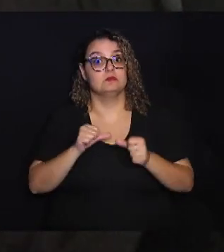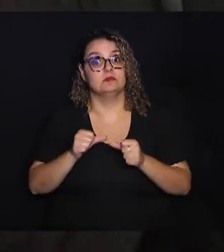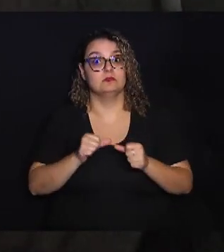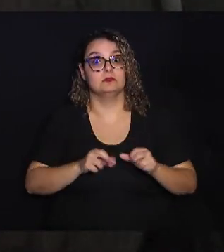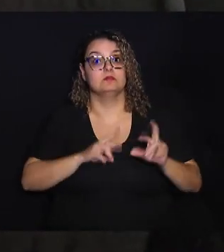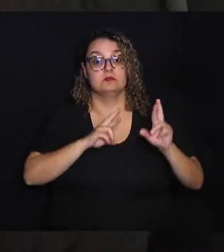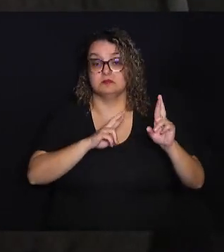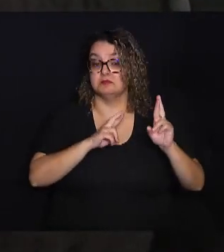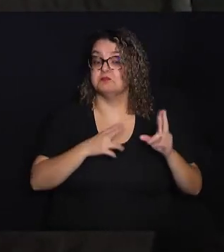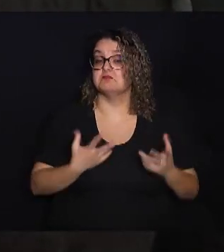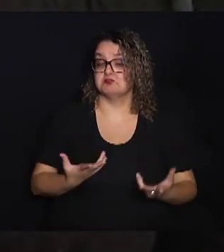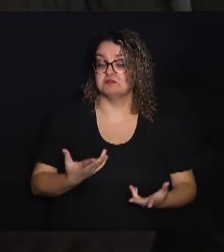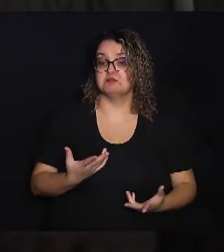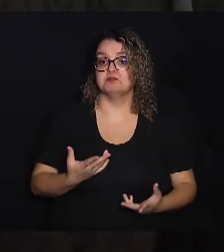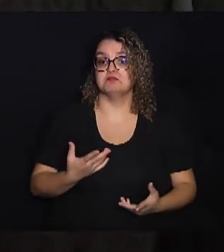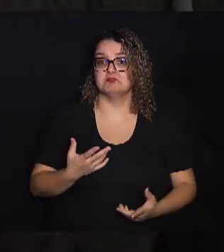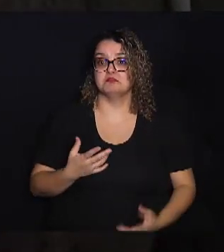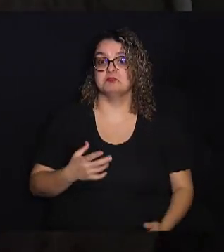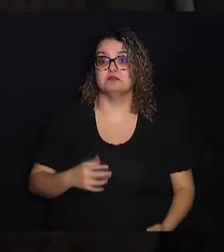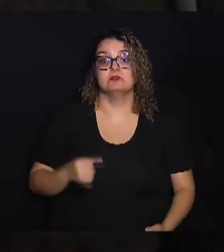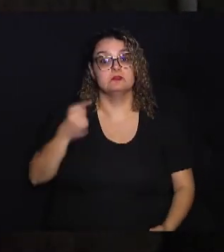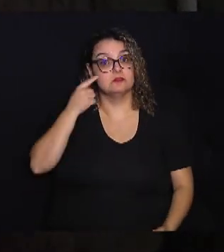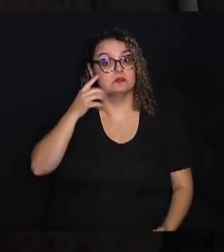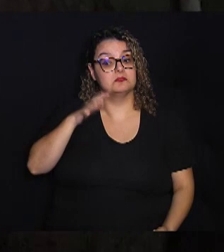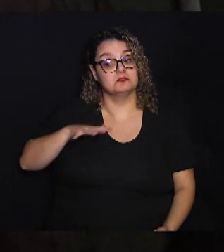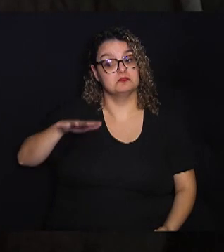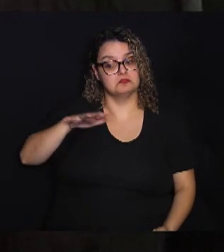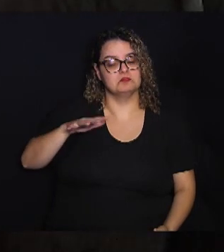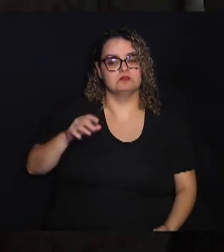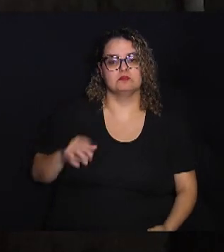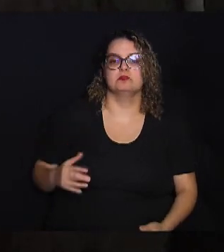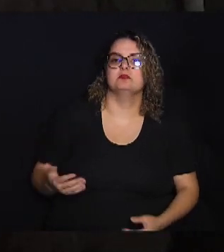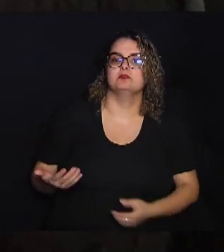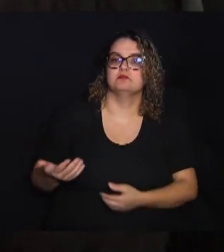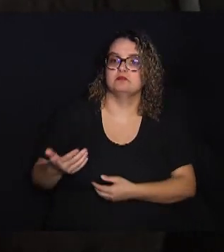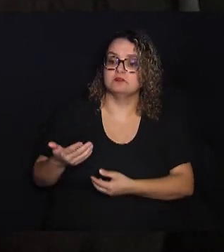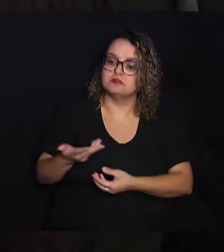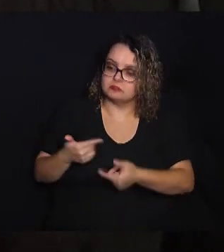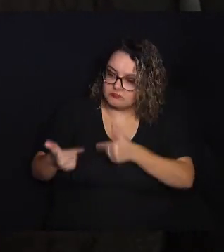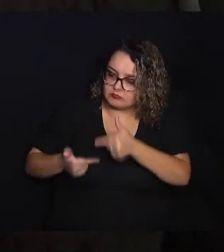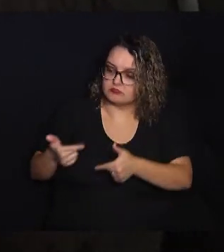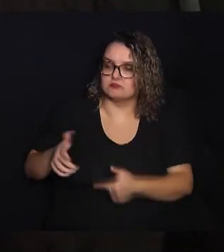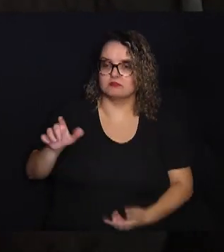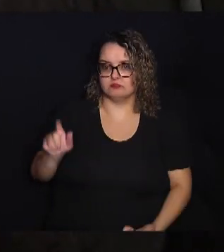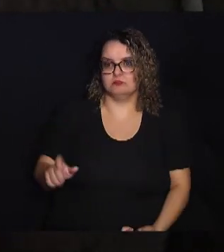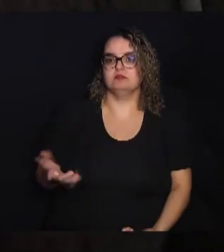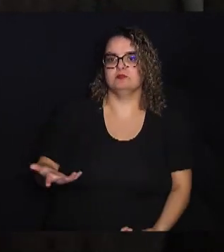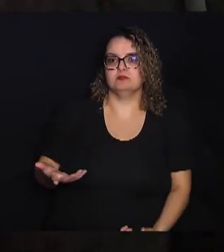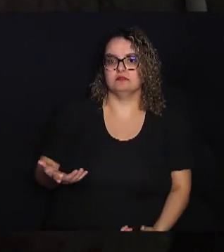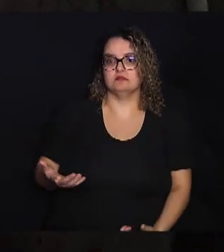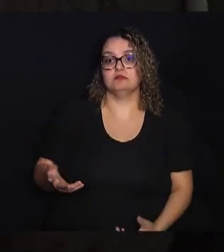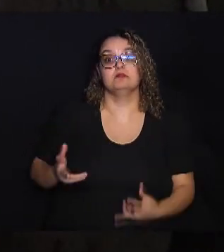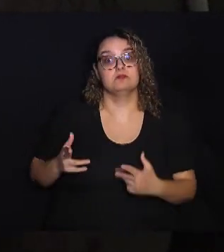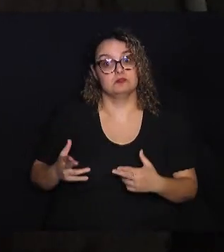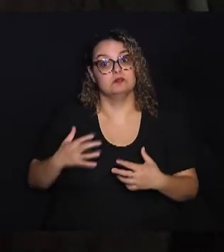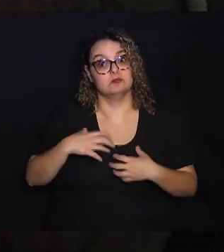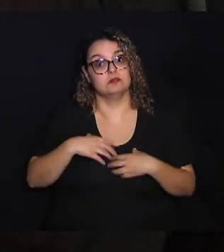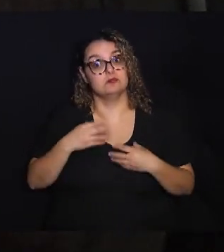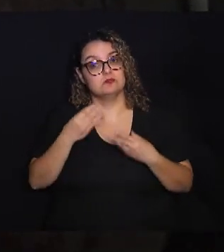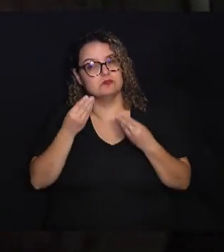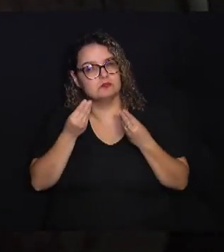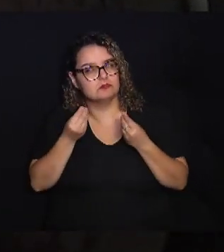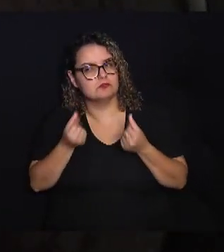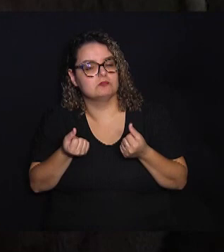perspectiva do pintor, né? Como que ele teve sensibilidade de pensar no